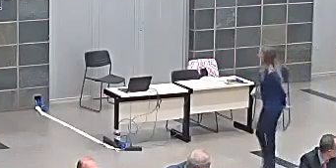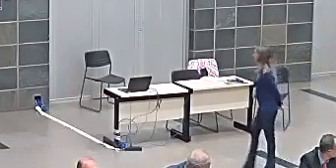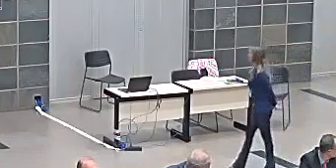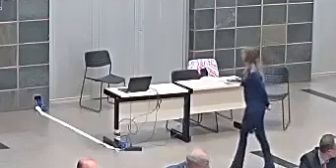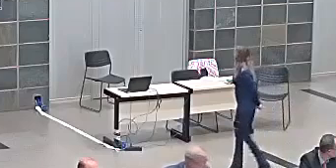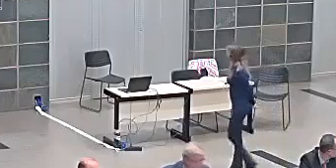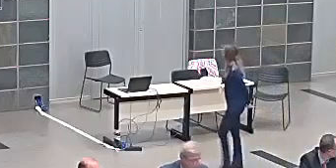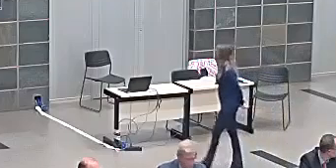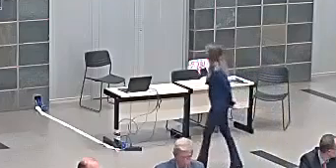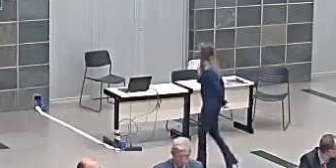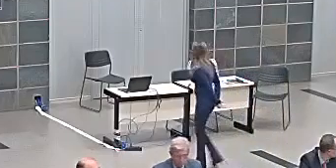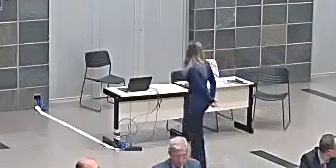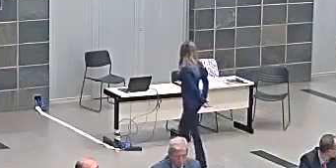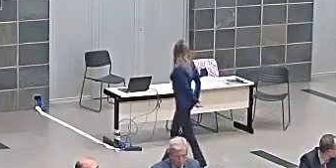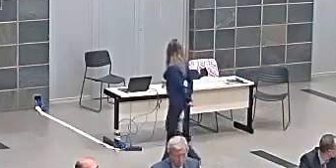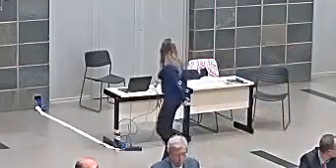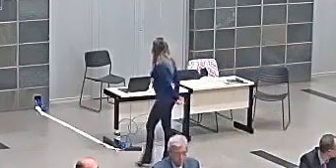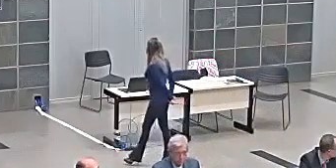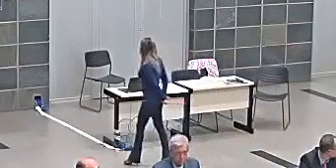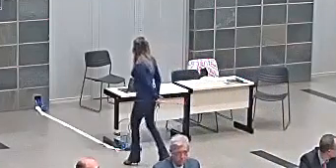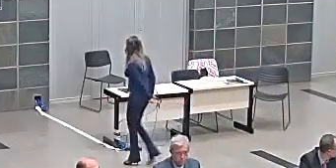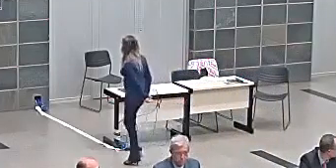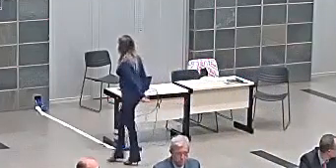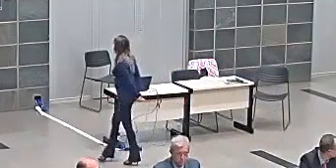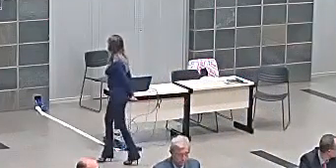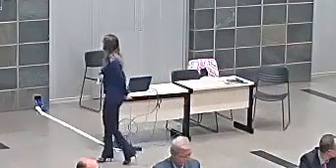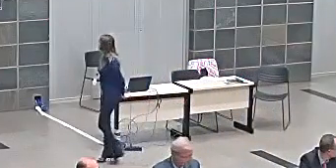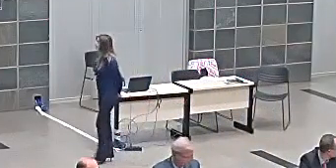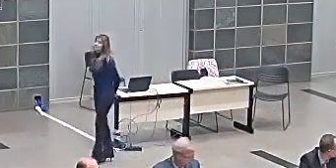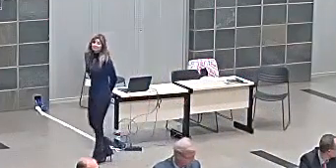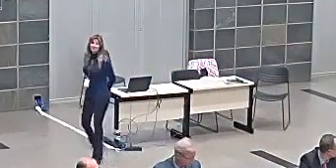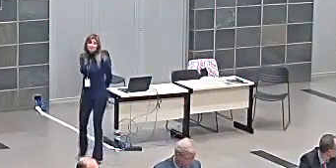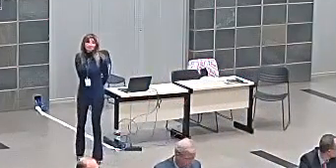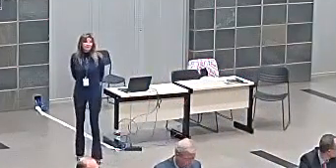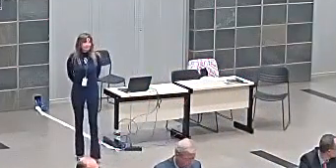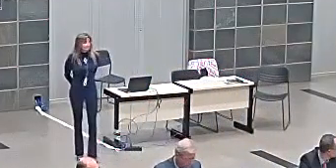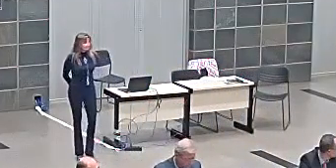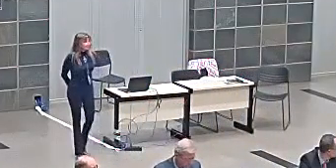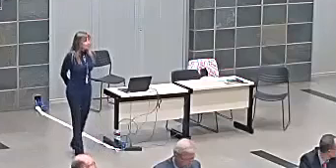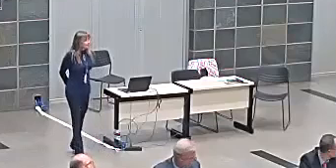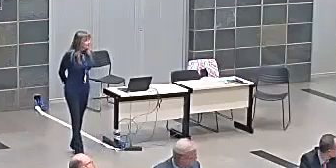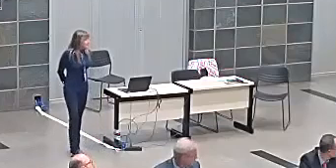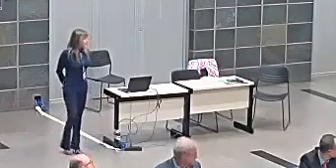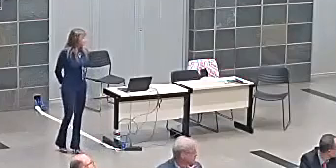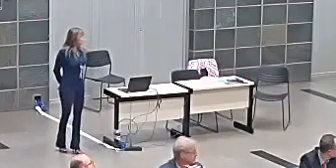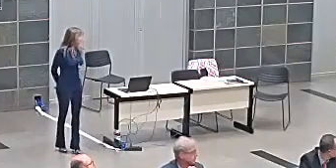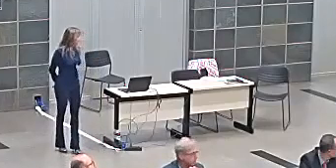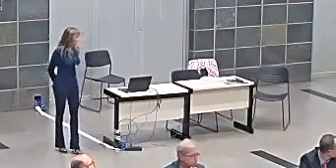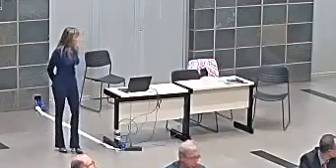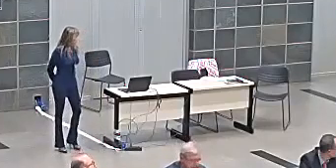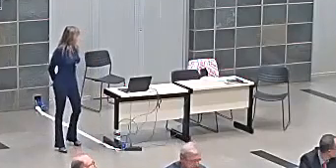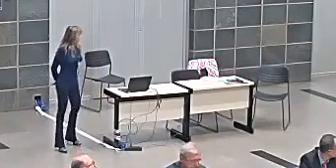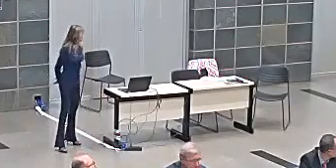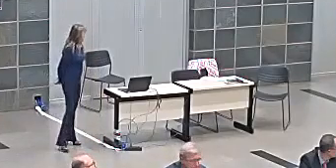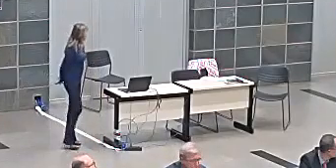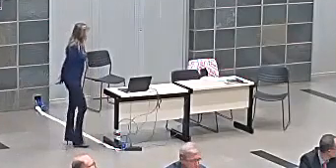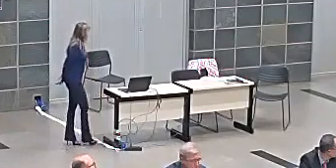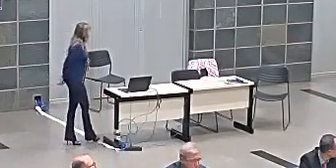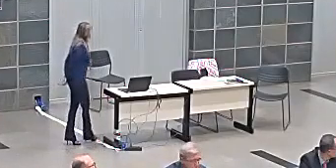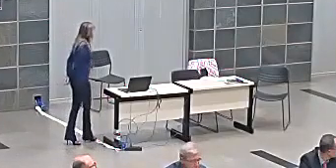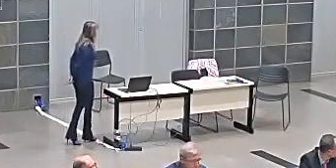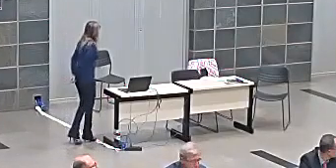pessoas mas de conteúdo e de representatividade eh essa comissão Eu acho que tenho